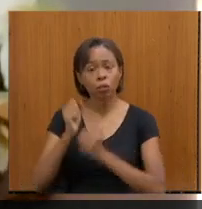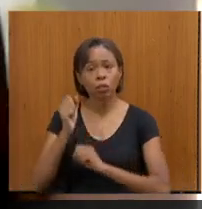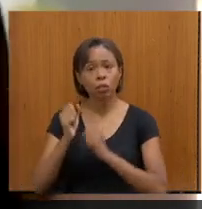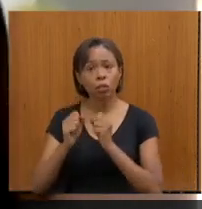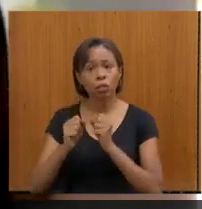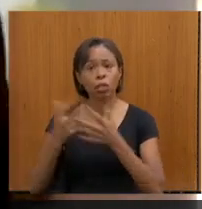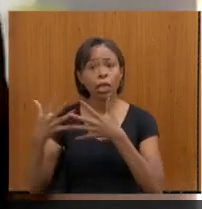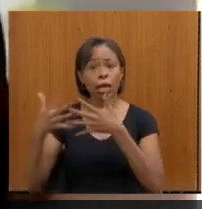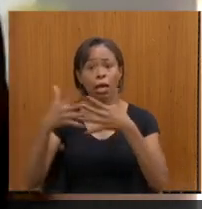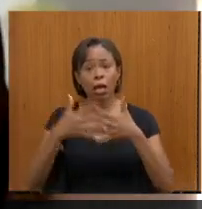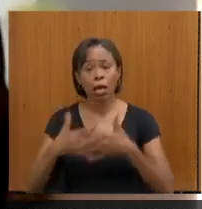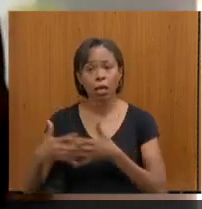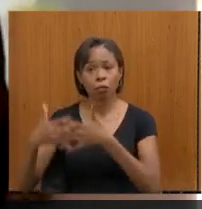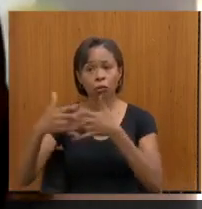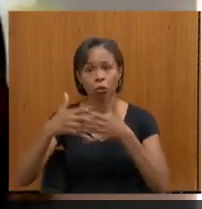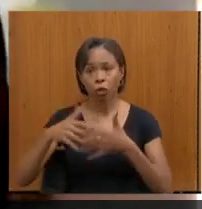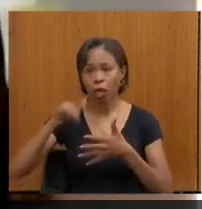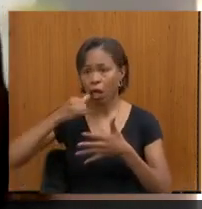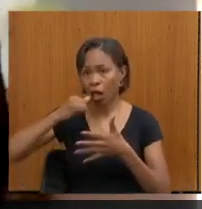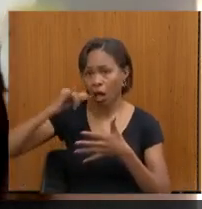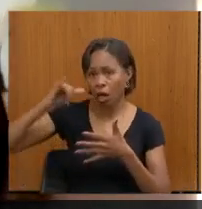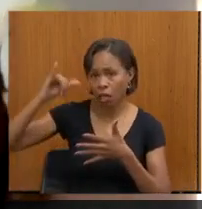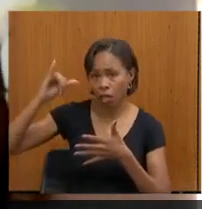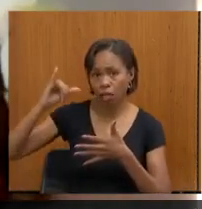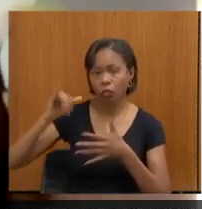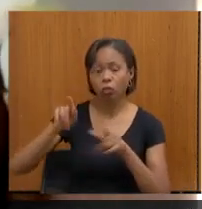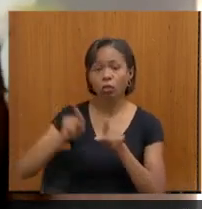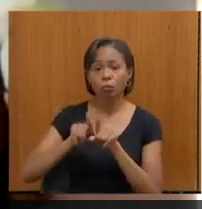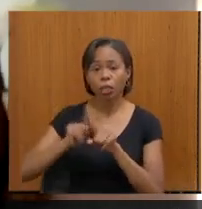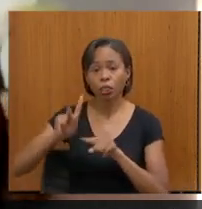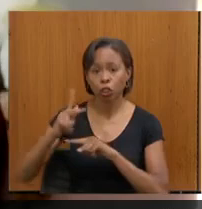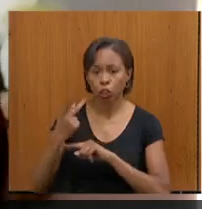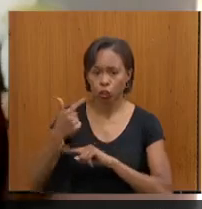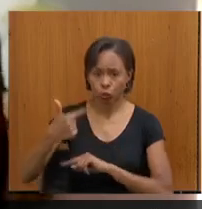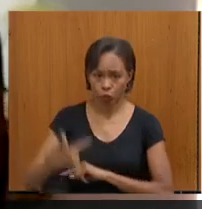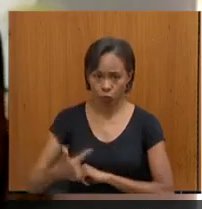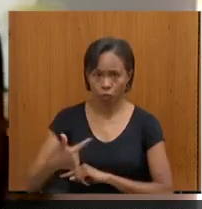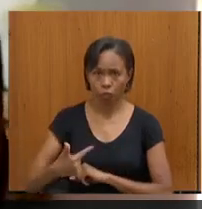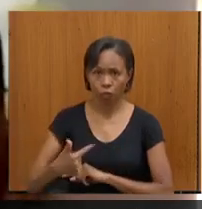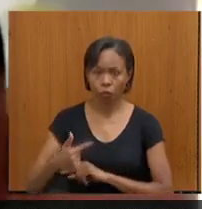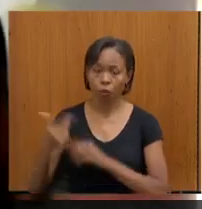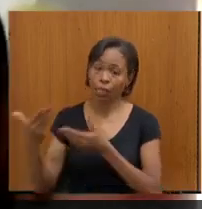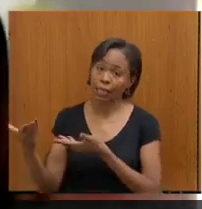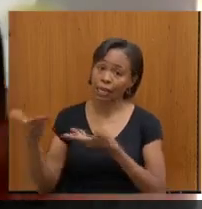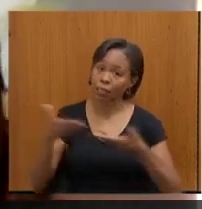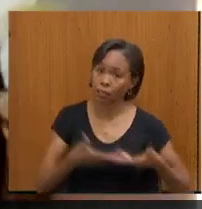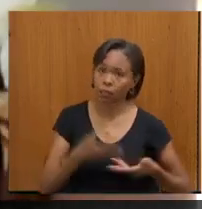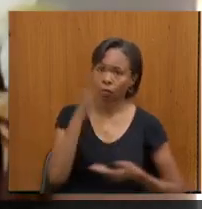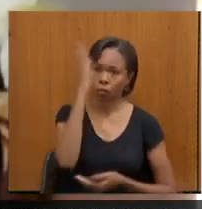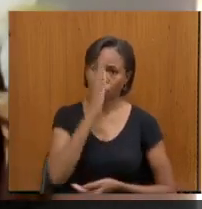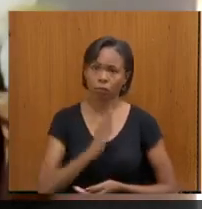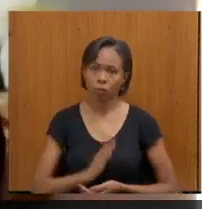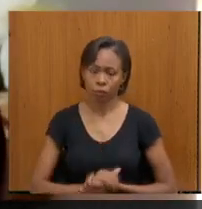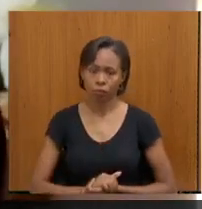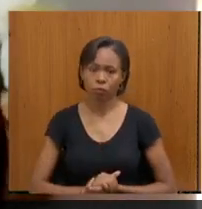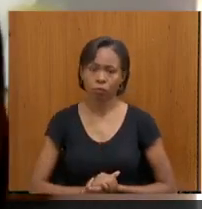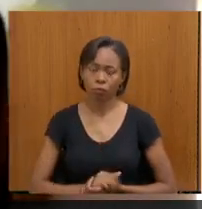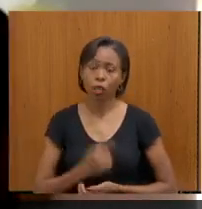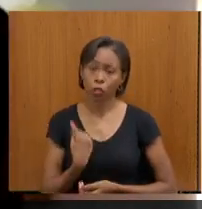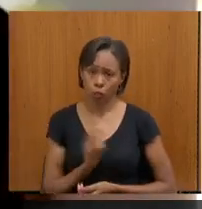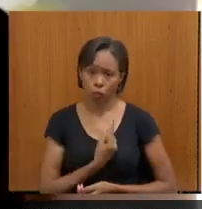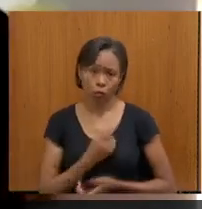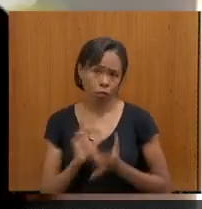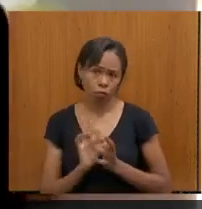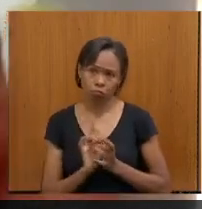hidrogênio para o Brasil o e nozes colocamos a nossa à disposição da